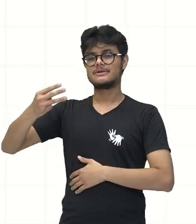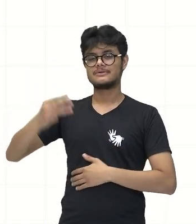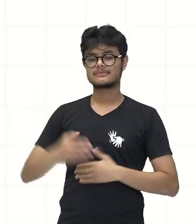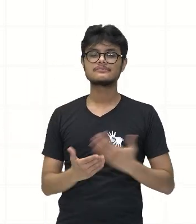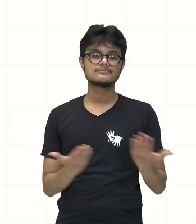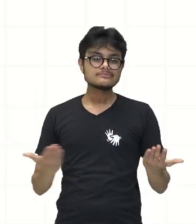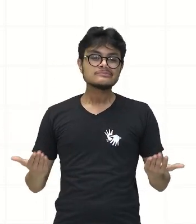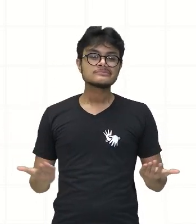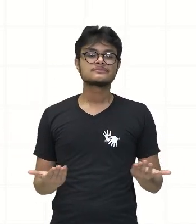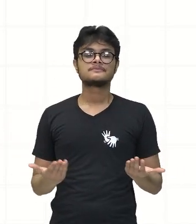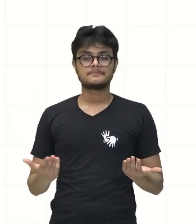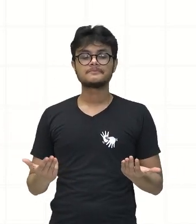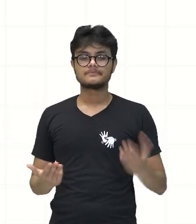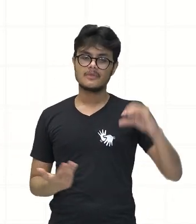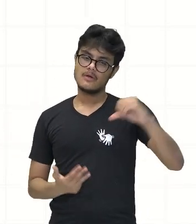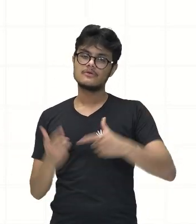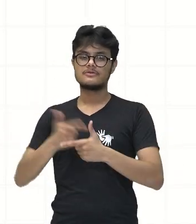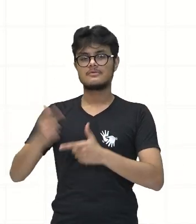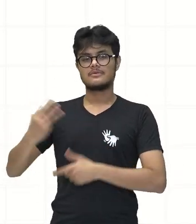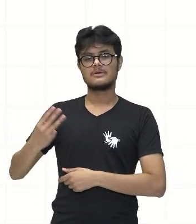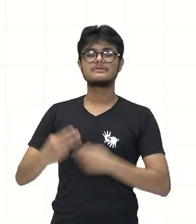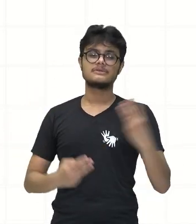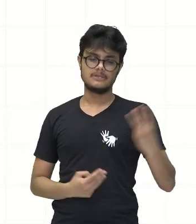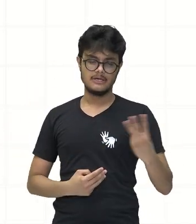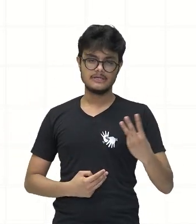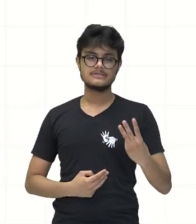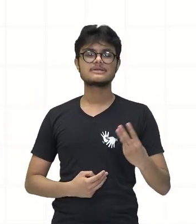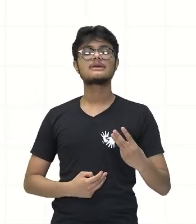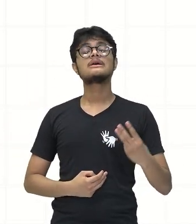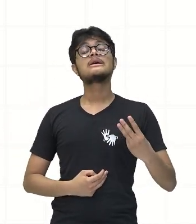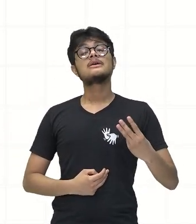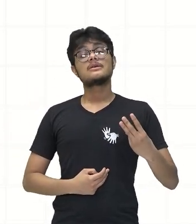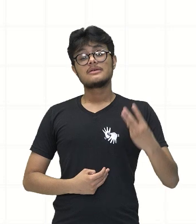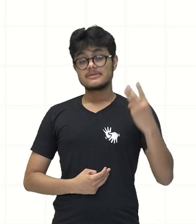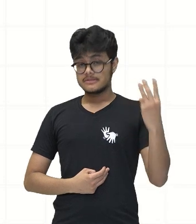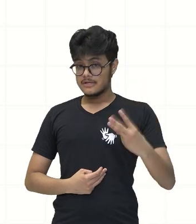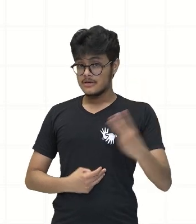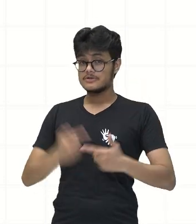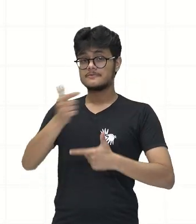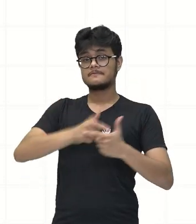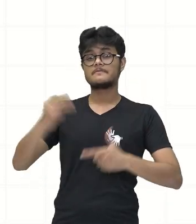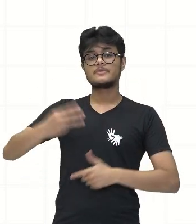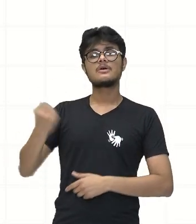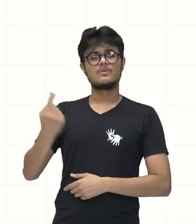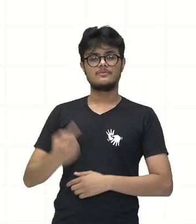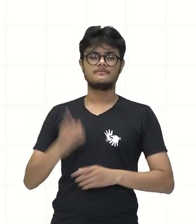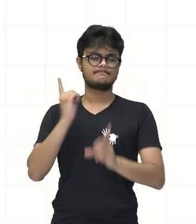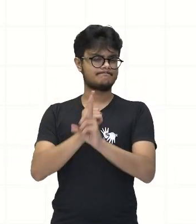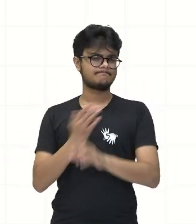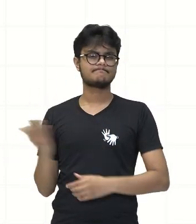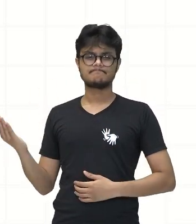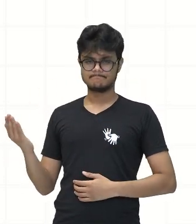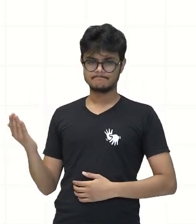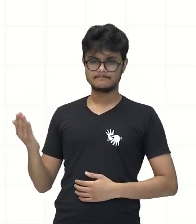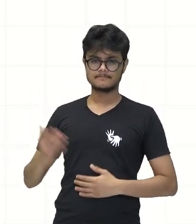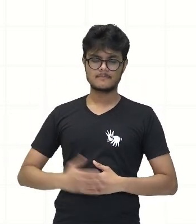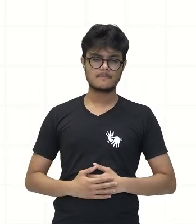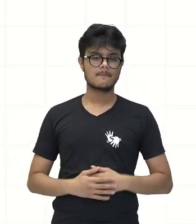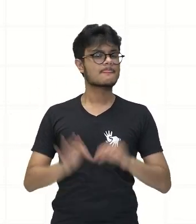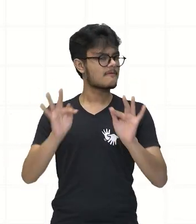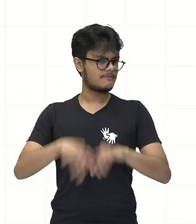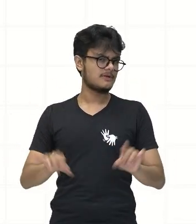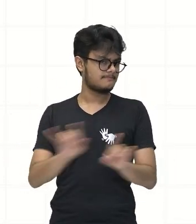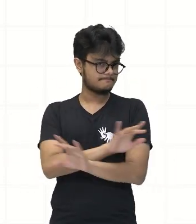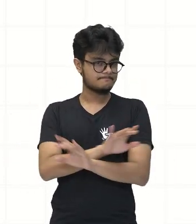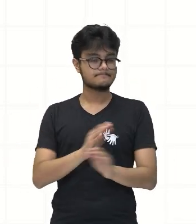Então, 9 dividido por 3 é 3. 3 dividido por 3, 1. Pronto. Chegamos ao final. E